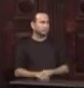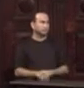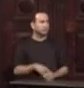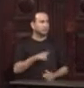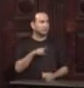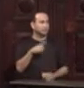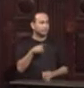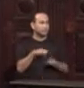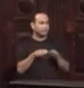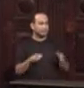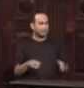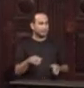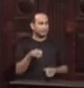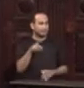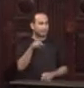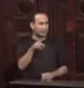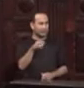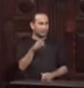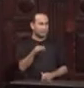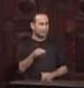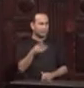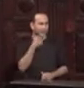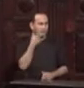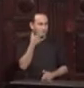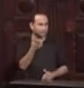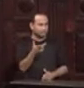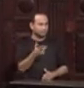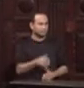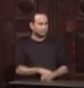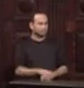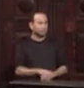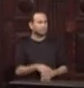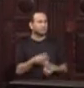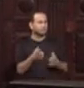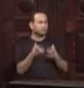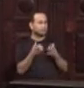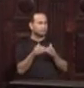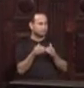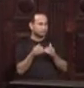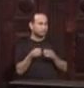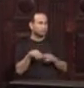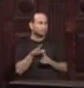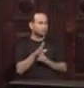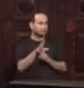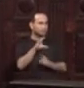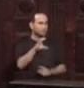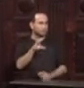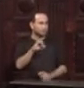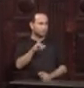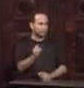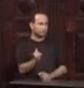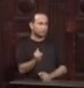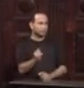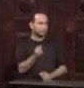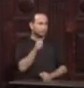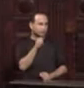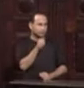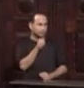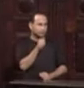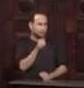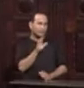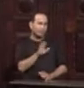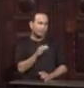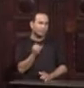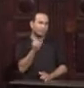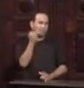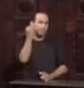do PT gostaria de subscrever em apoio o requerimento que o PSOL vai apresentar à CCJ, tendo em vista não só a